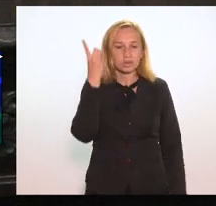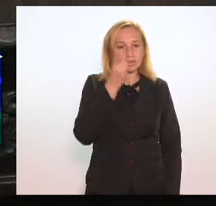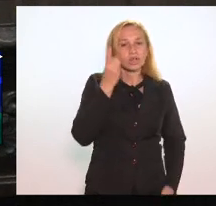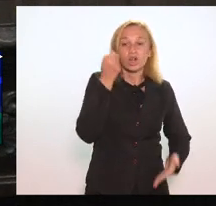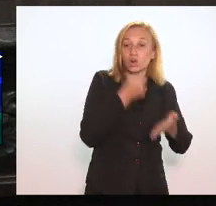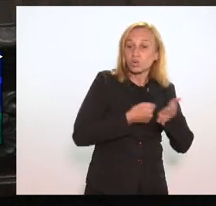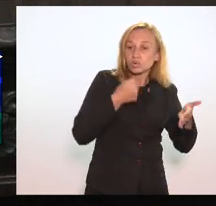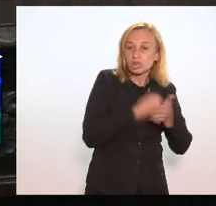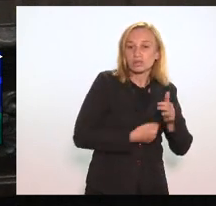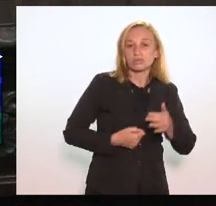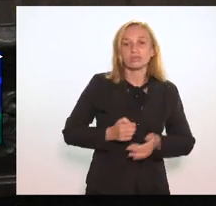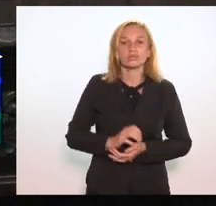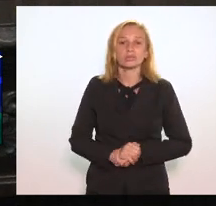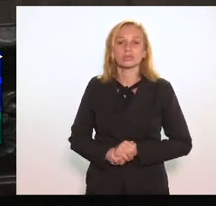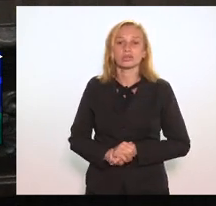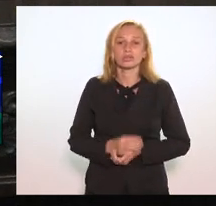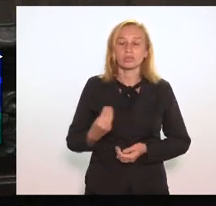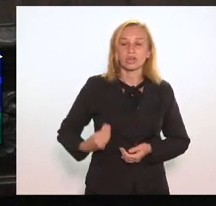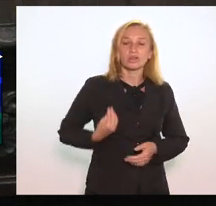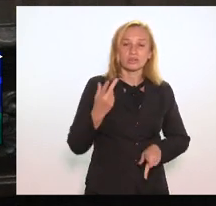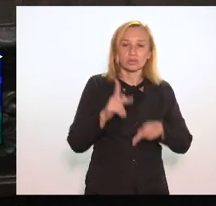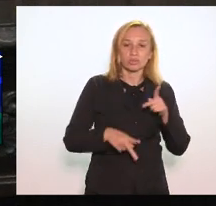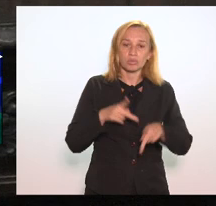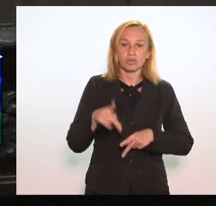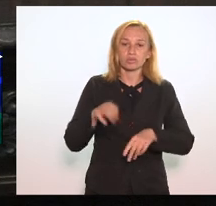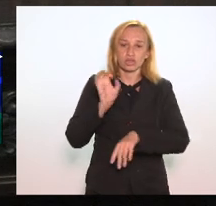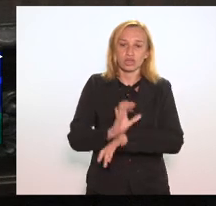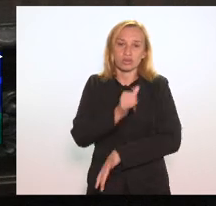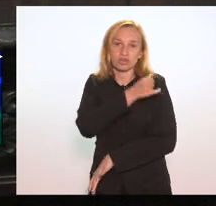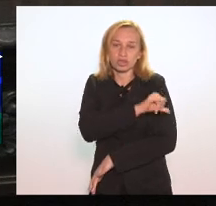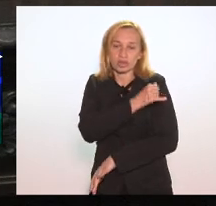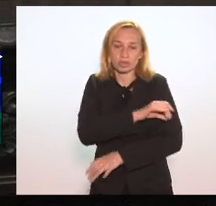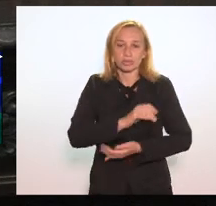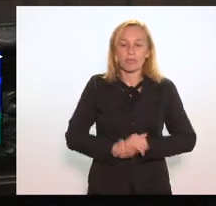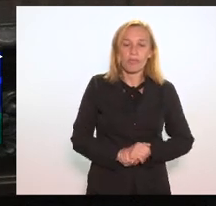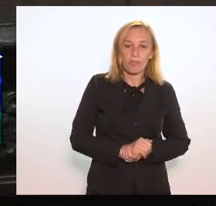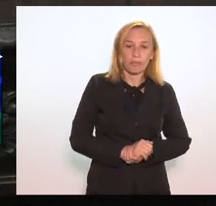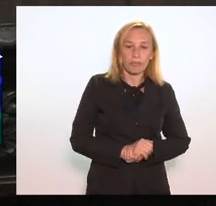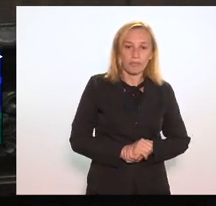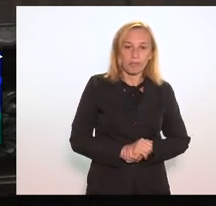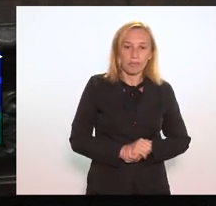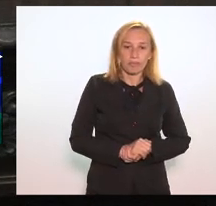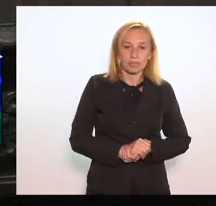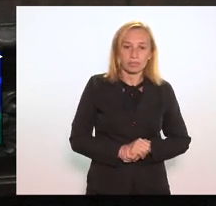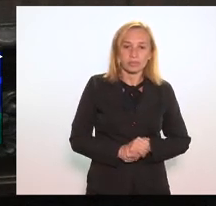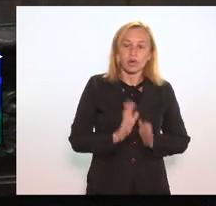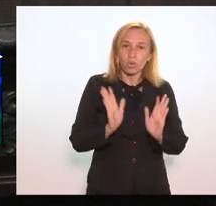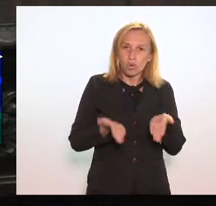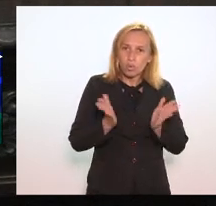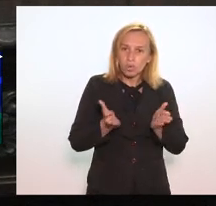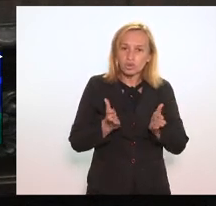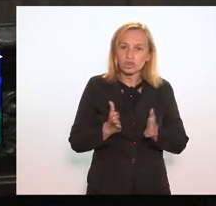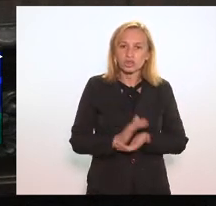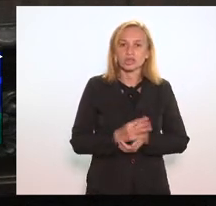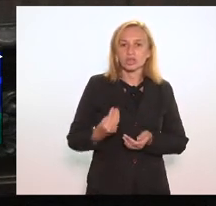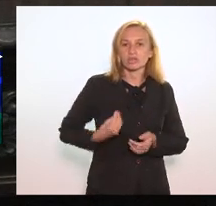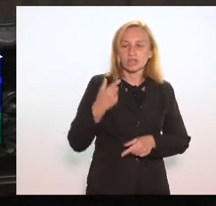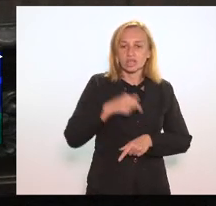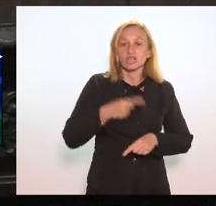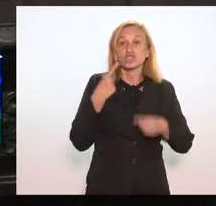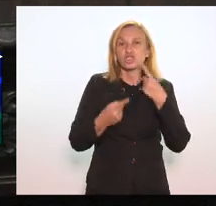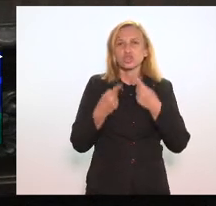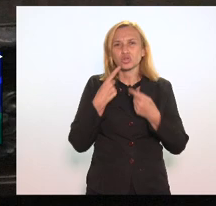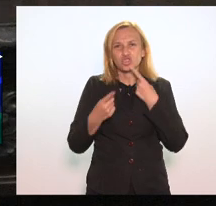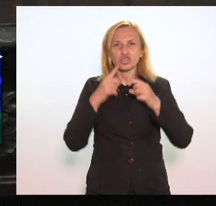lutando pela população do estado do Rio de Janeiro E hoje nós vamos estamos aqui discutindo a